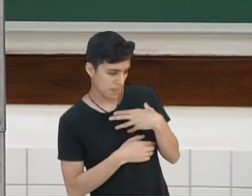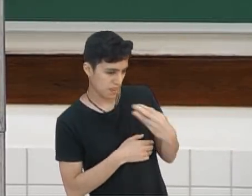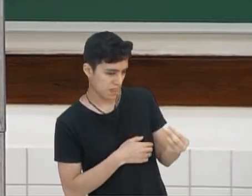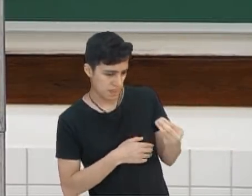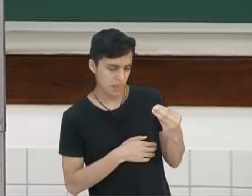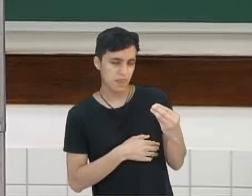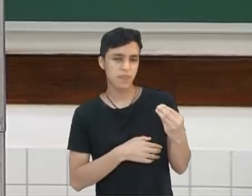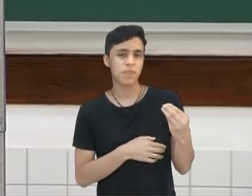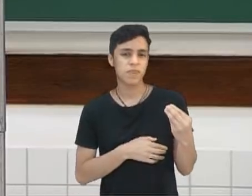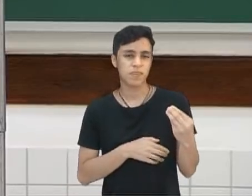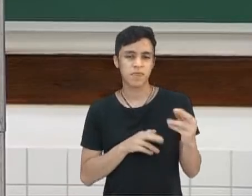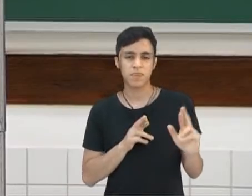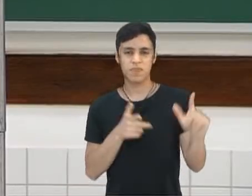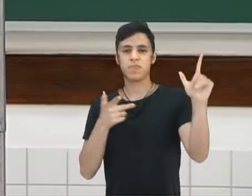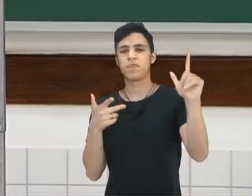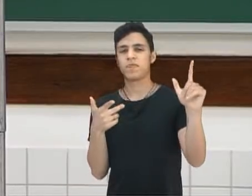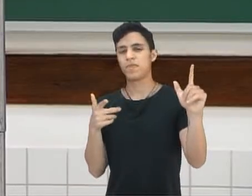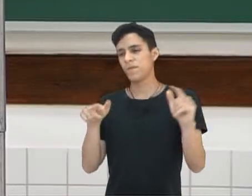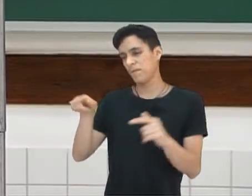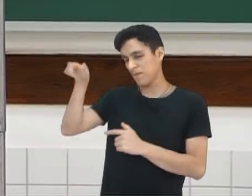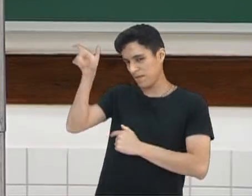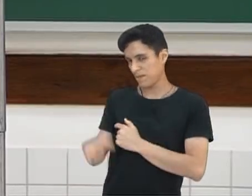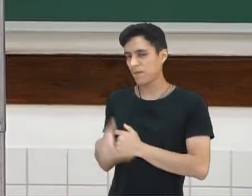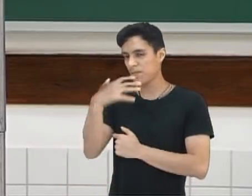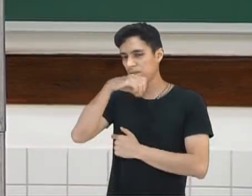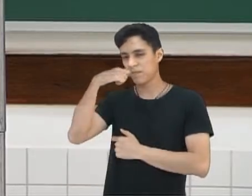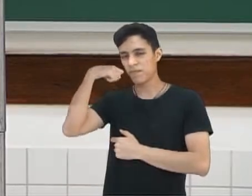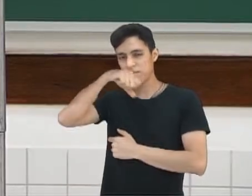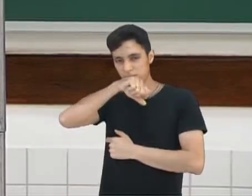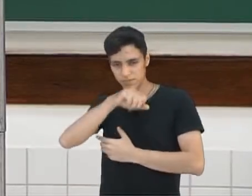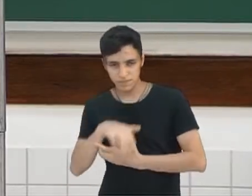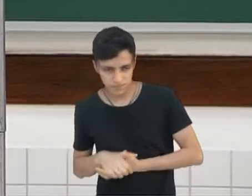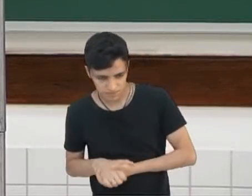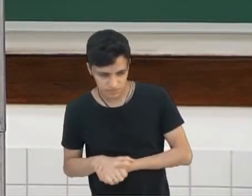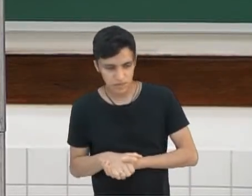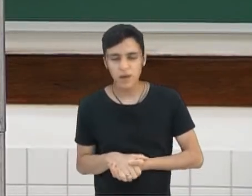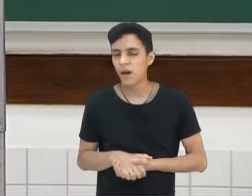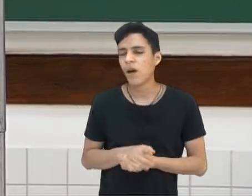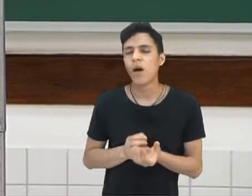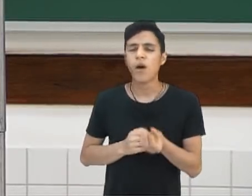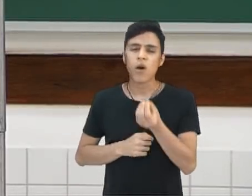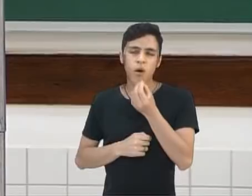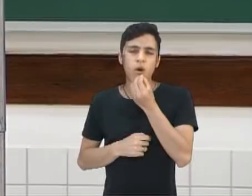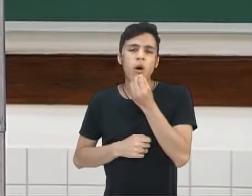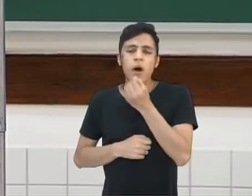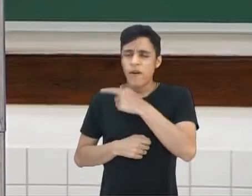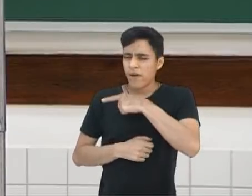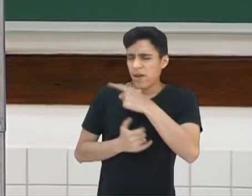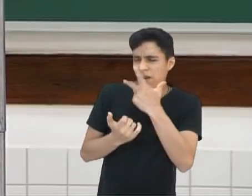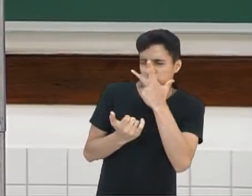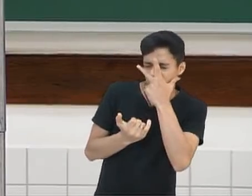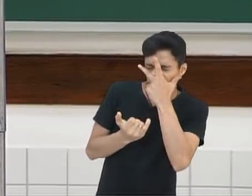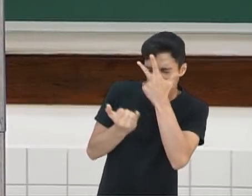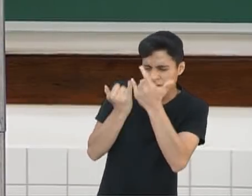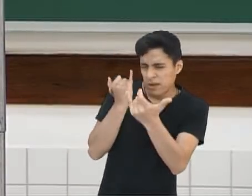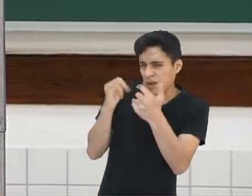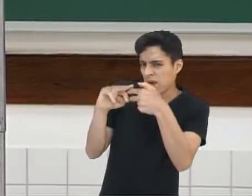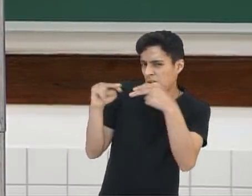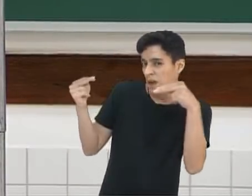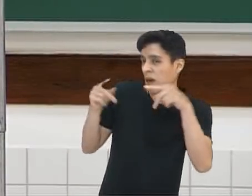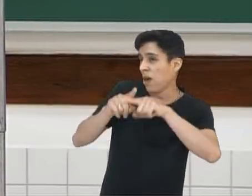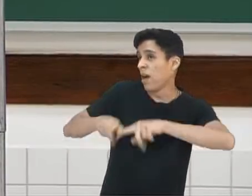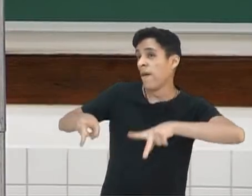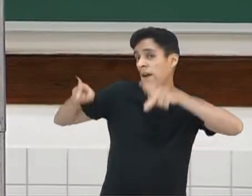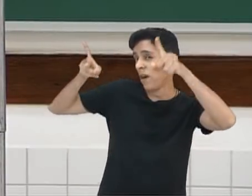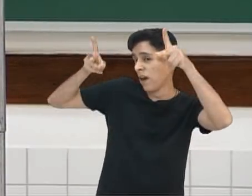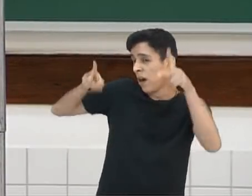serão diferentes geneticamente dos seus pais. Eles vão herdar DNA similar aos pais? Vão, mas não